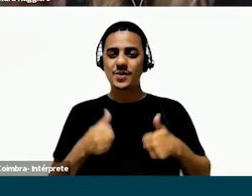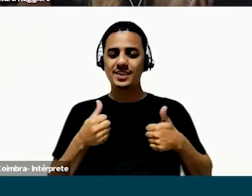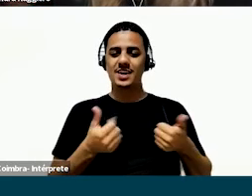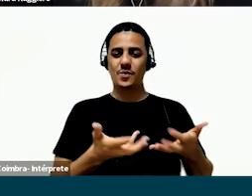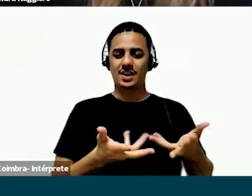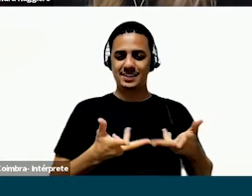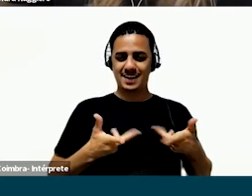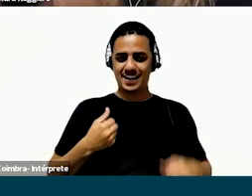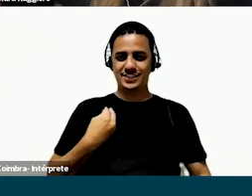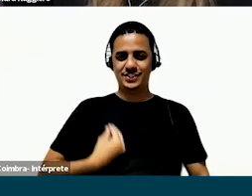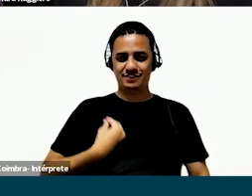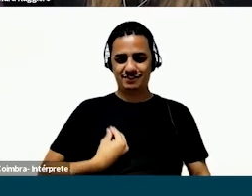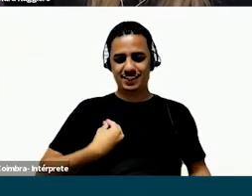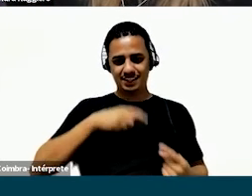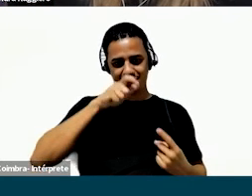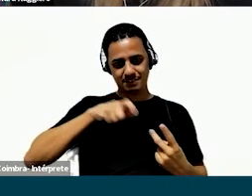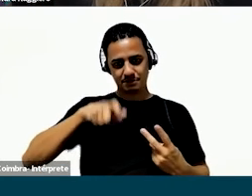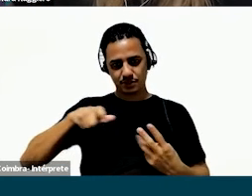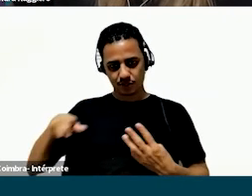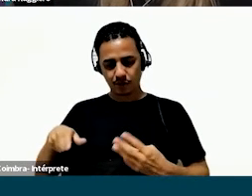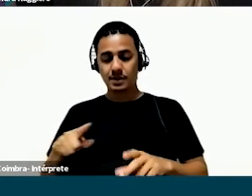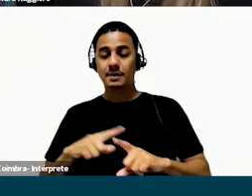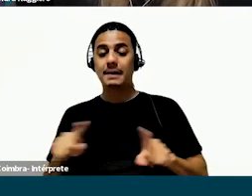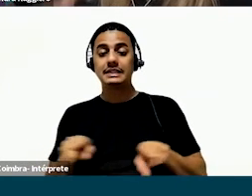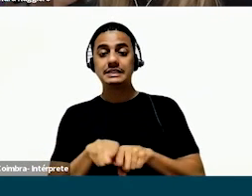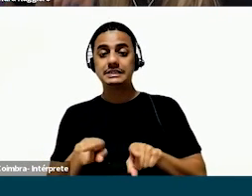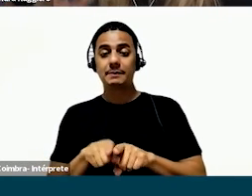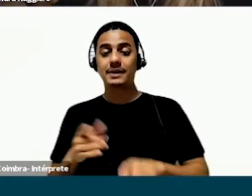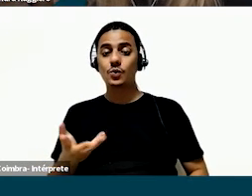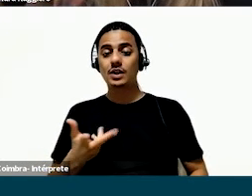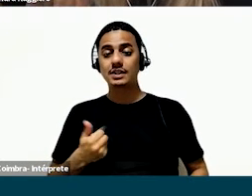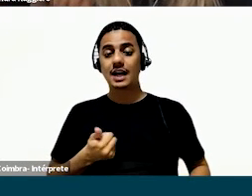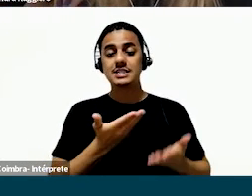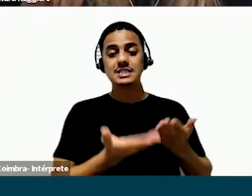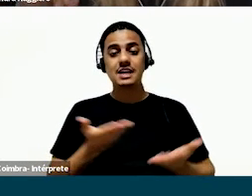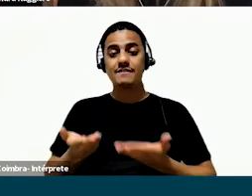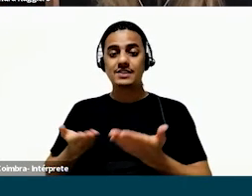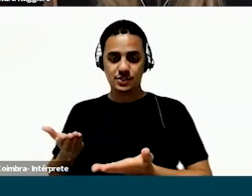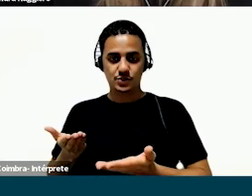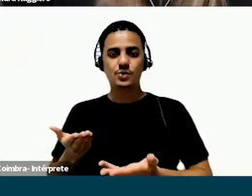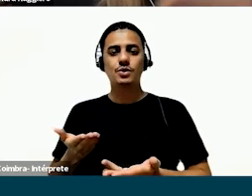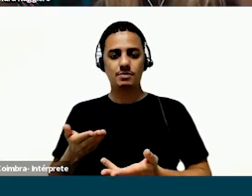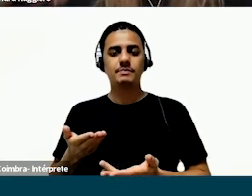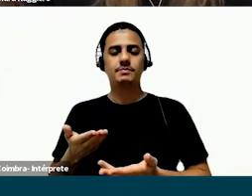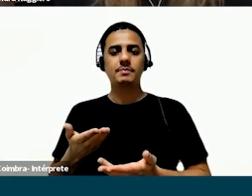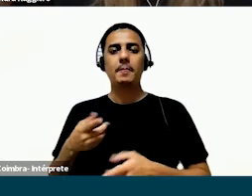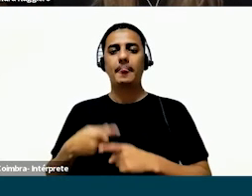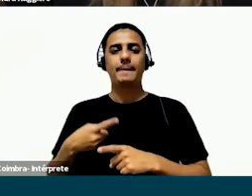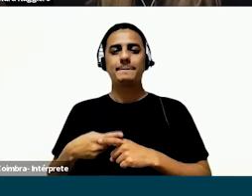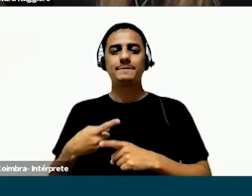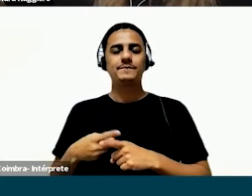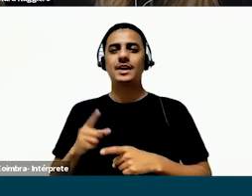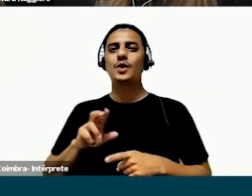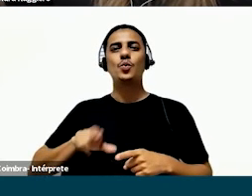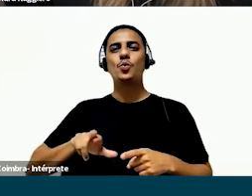grande melhoria na qualidade de vida desses profissionais, dos operadores, e também na qualidade do serviço, a partir do momento que nós não